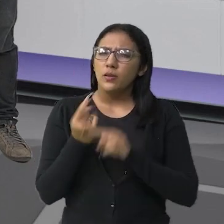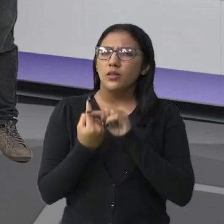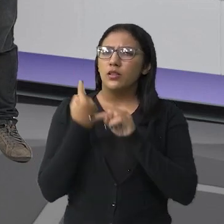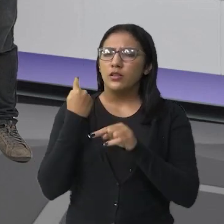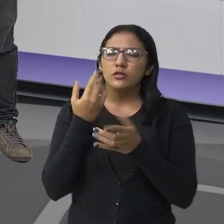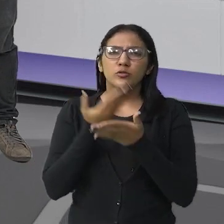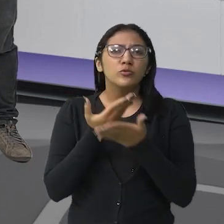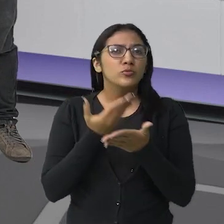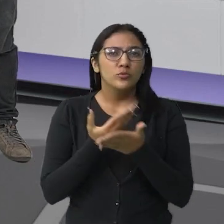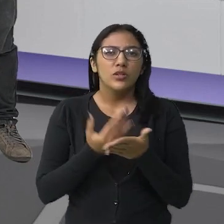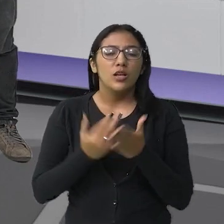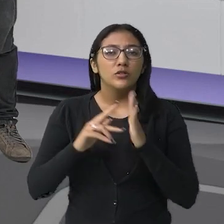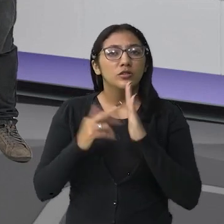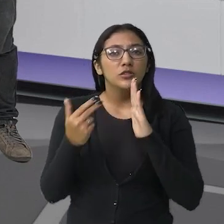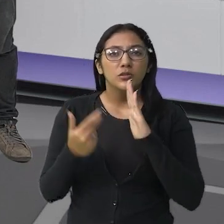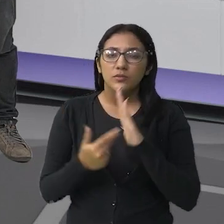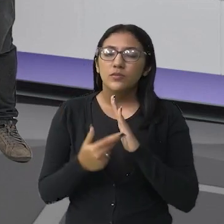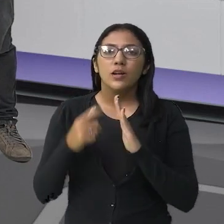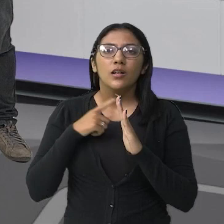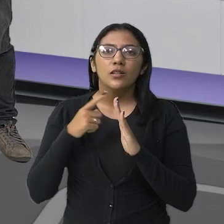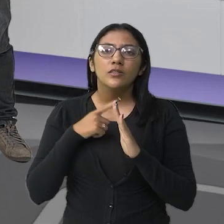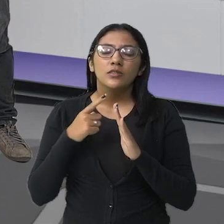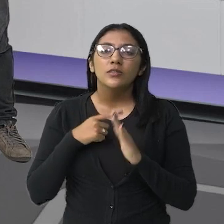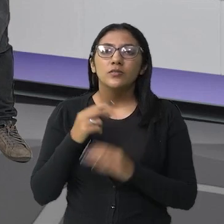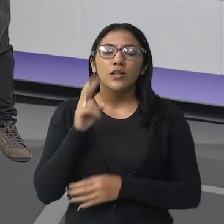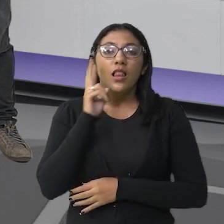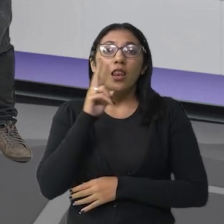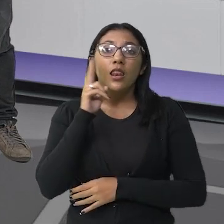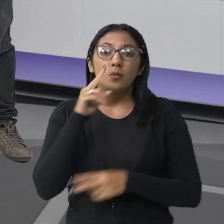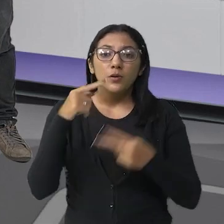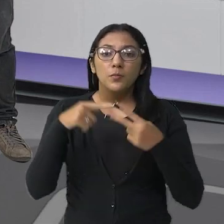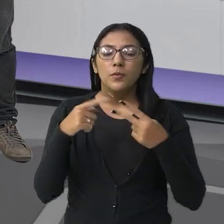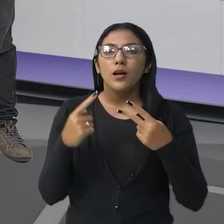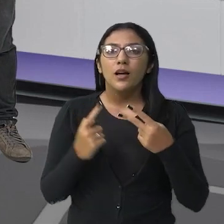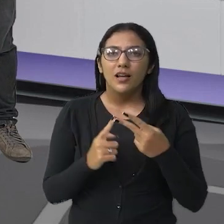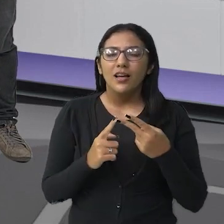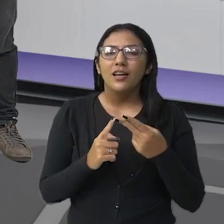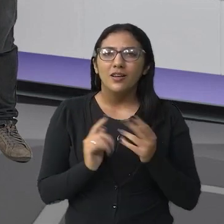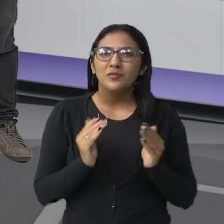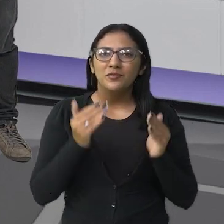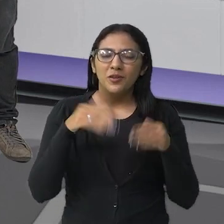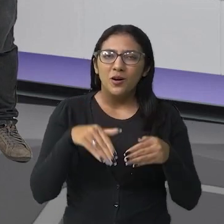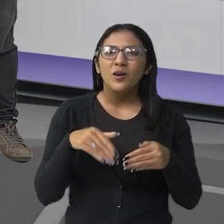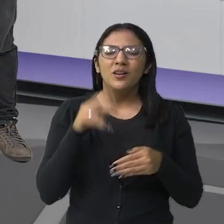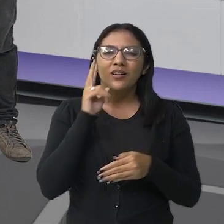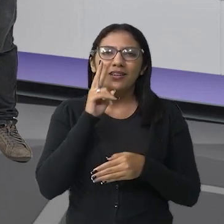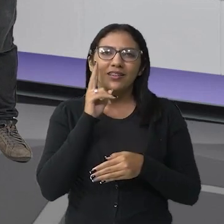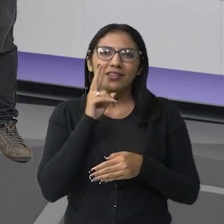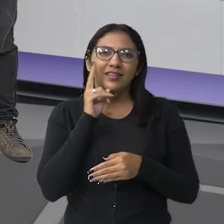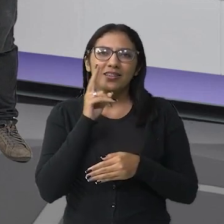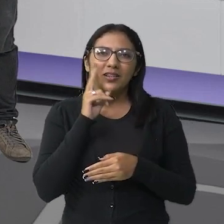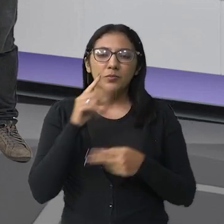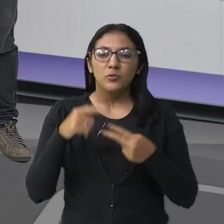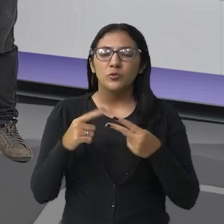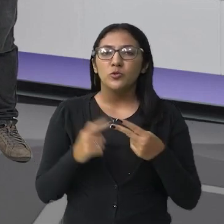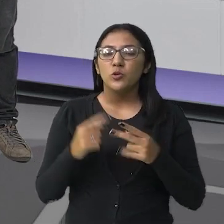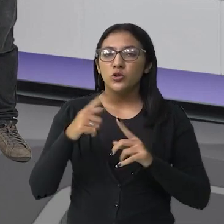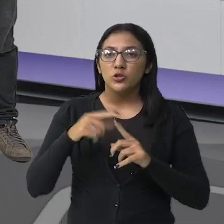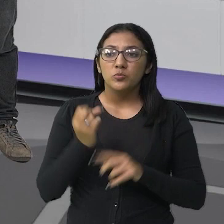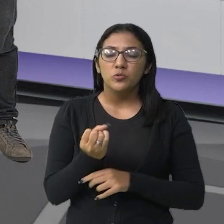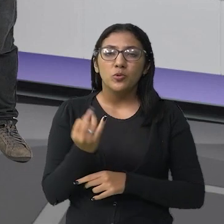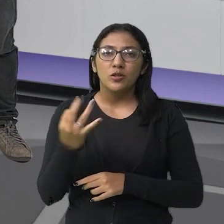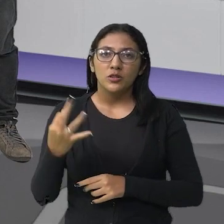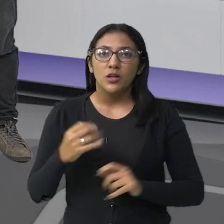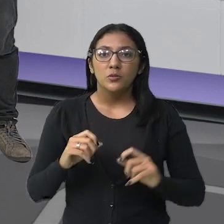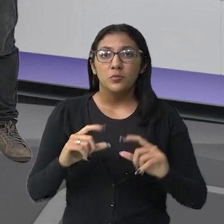outras aulas, quando a gente falou sobre grandezas diretamente e inversamente proporcionais. E